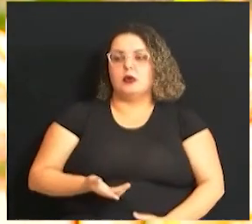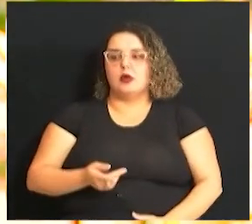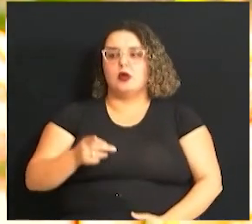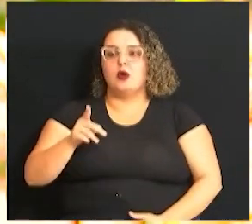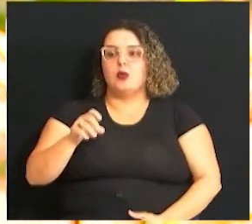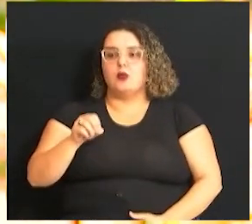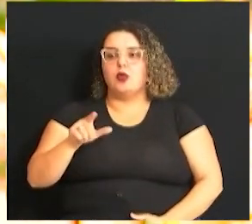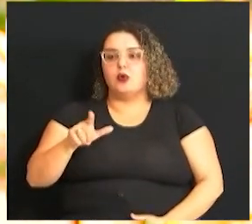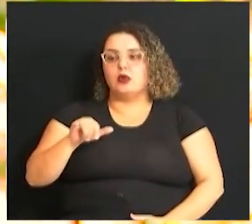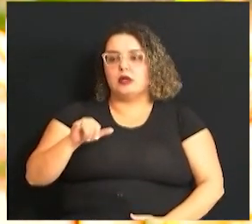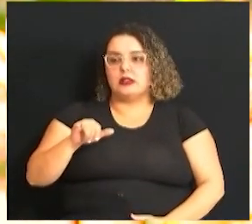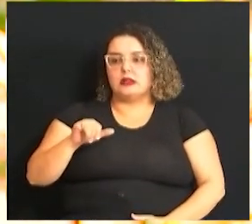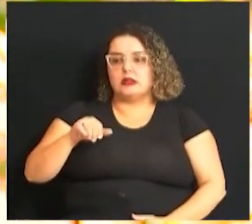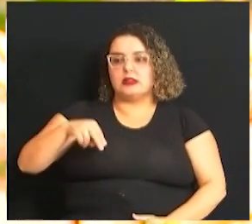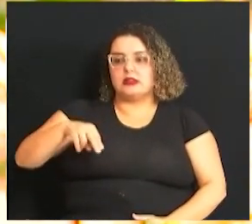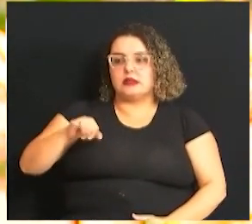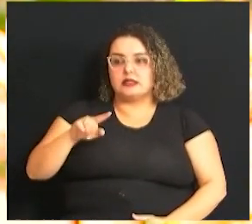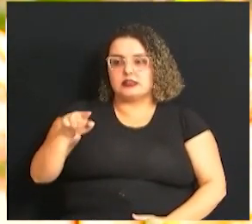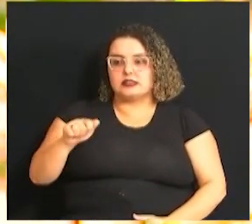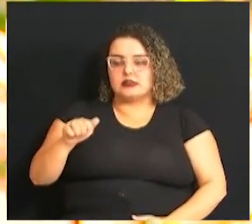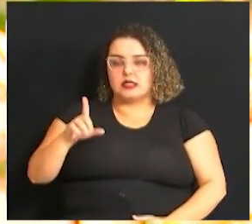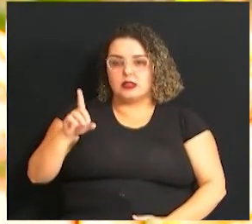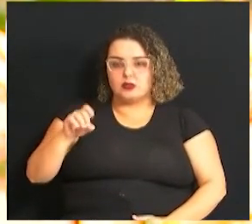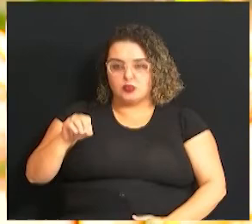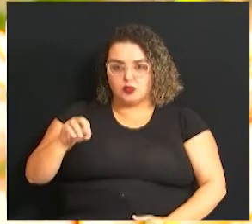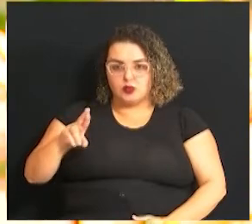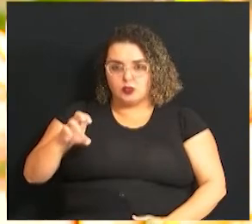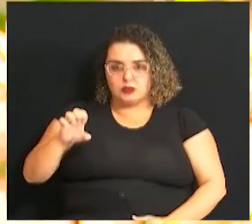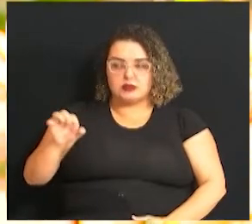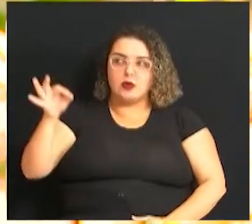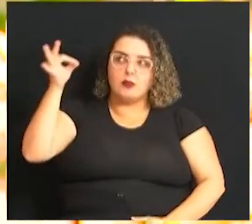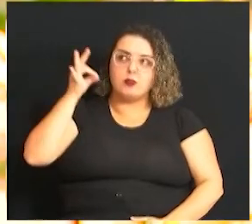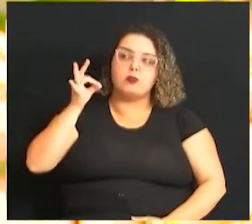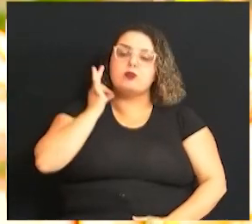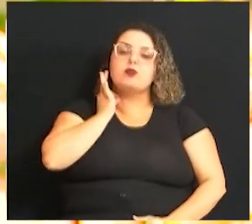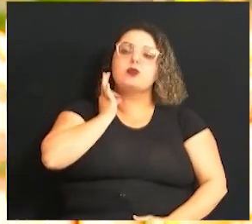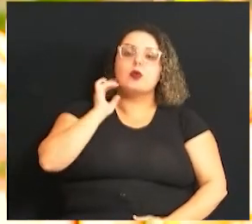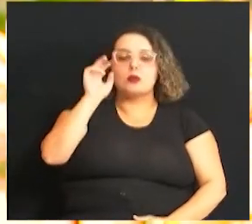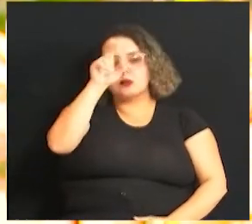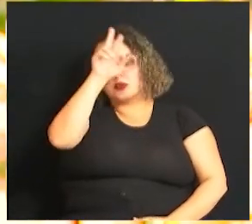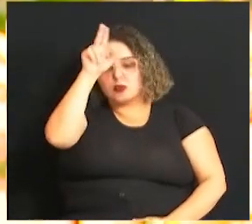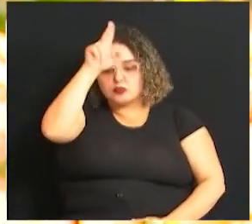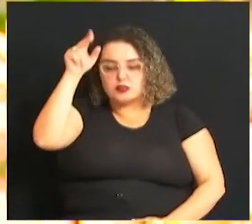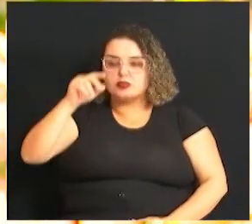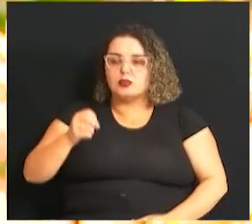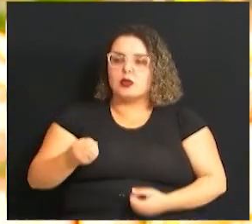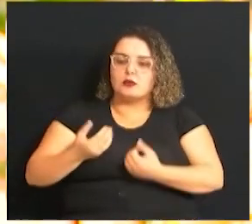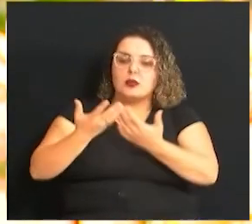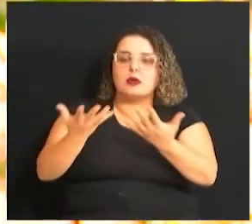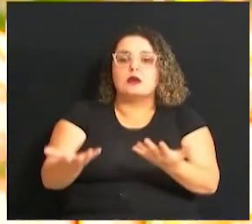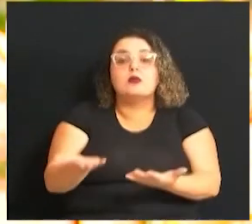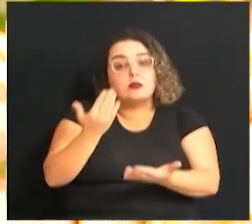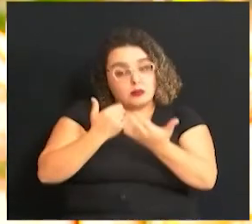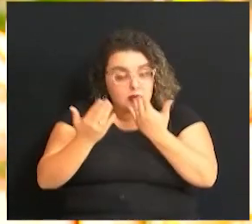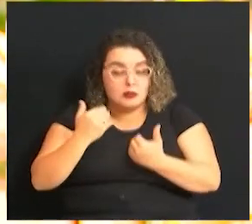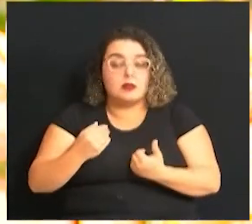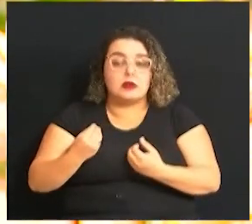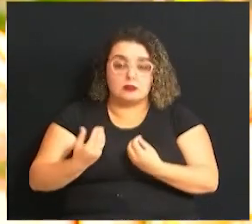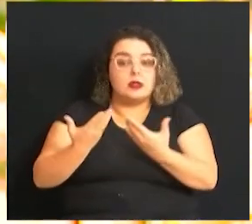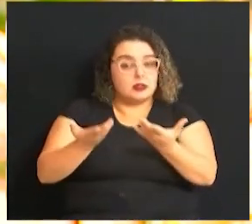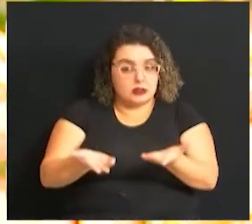Para polinizadores, então para as abelhas, para insetos que necessitam do alimento fornecido por ela,